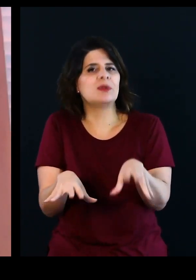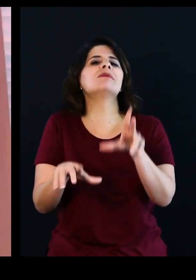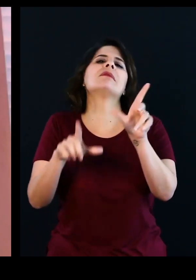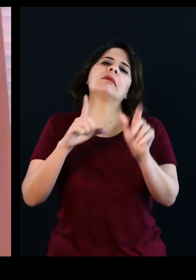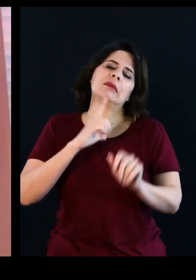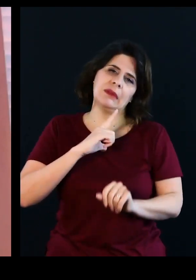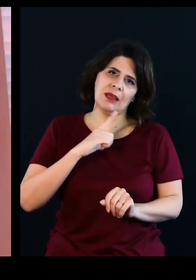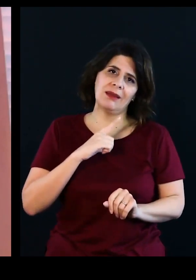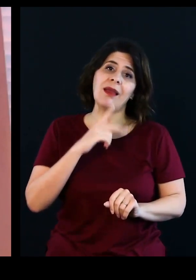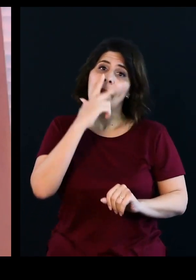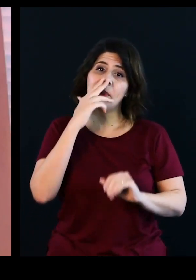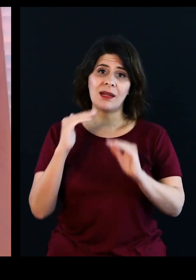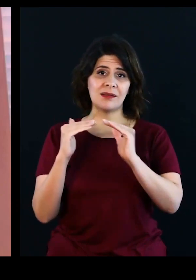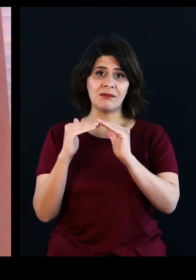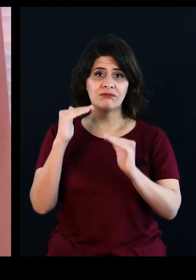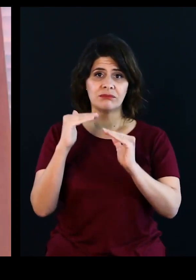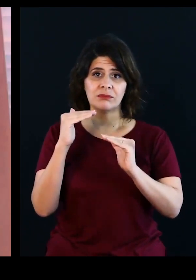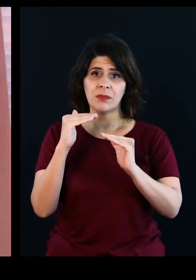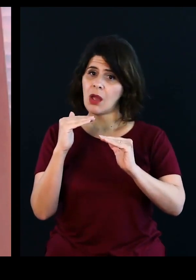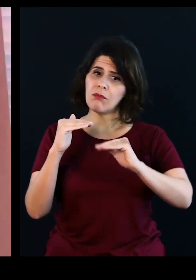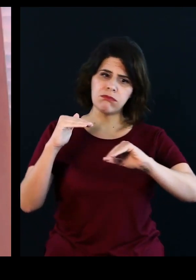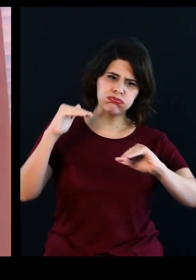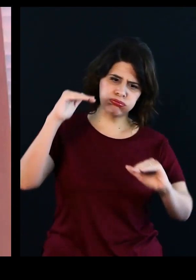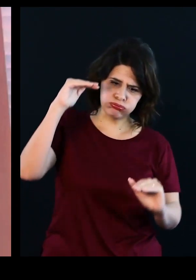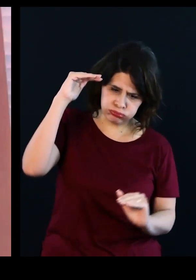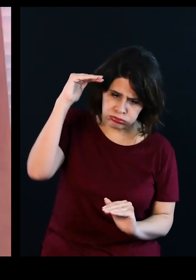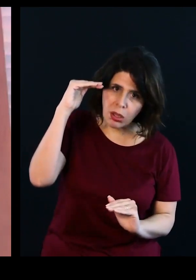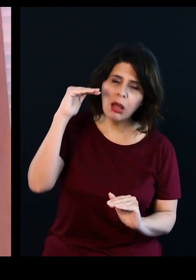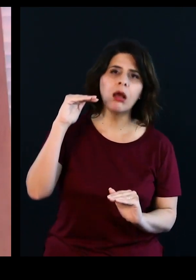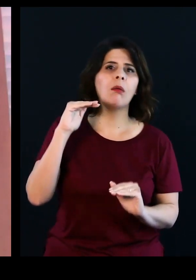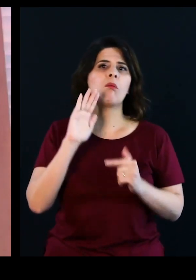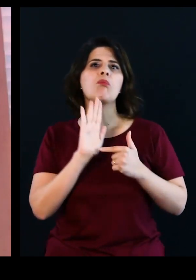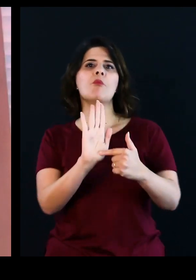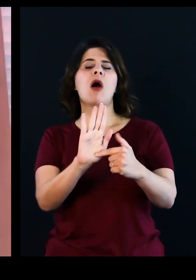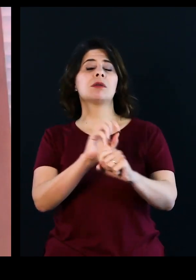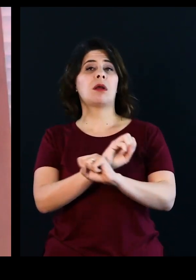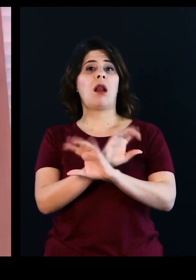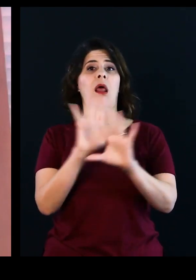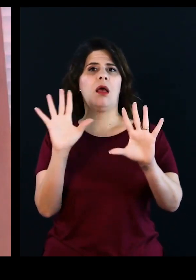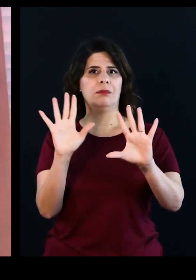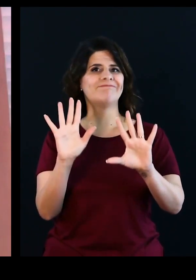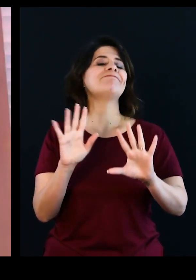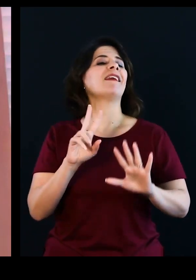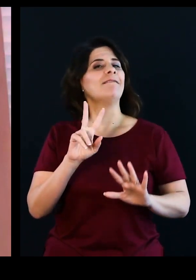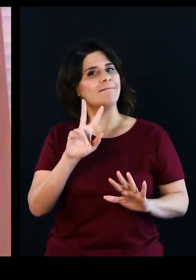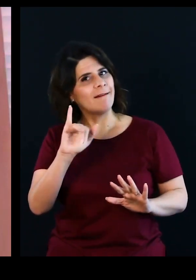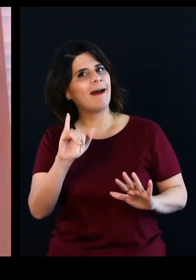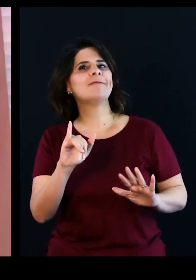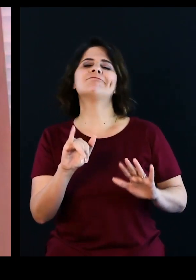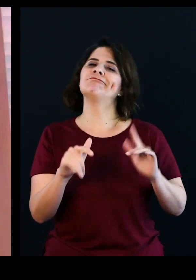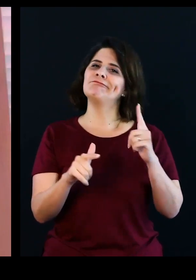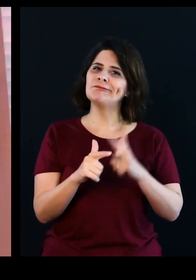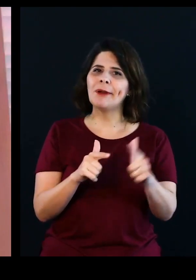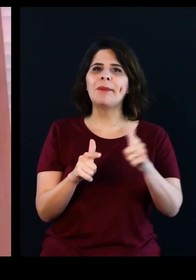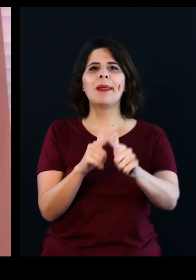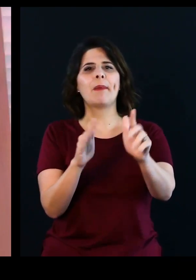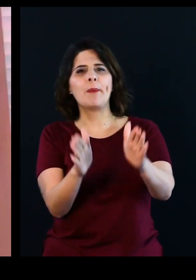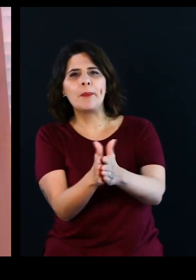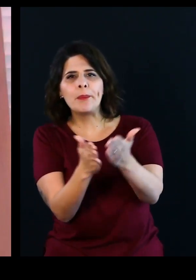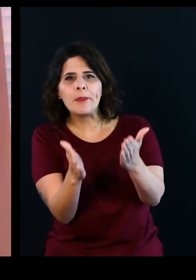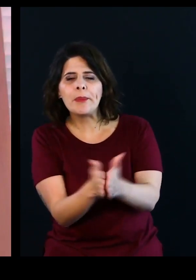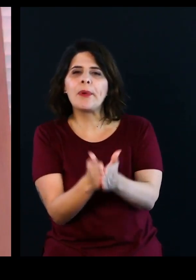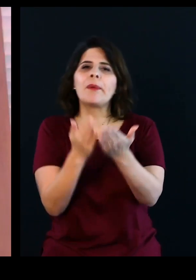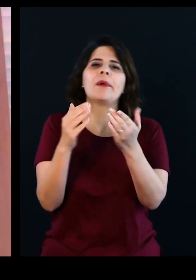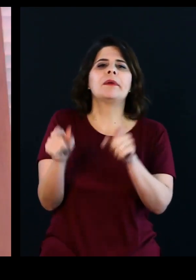ficou ainda mais acentuada e certamente nós vamos viver momentos de ainda mais miséria, onde os governos, nós, as empresas,